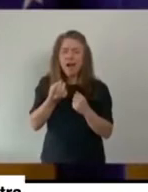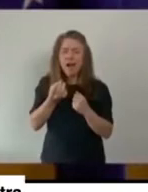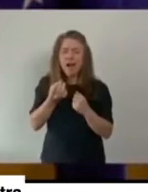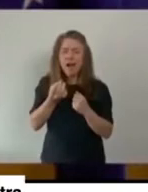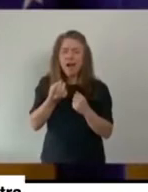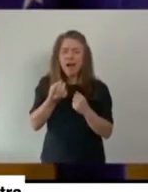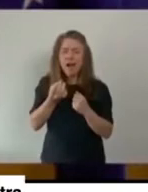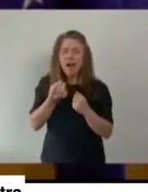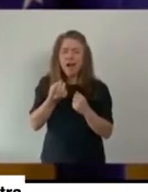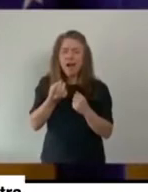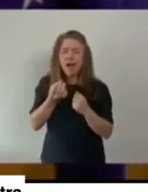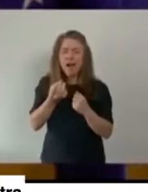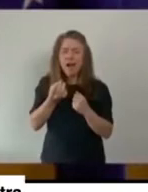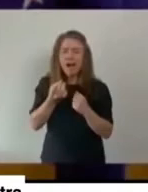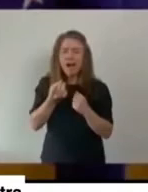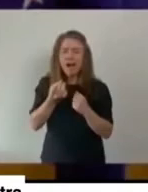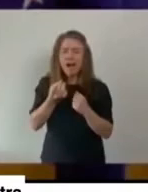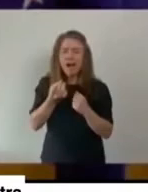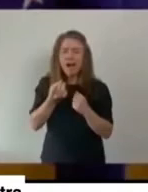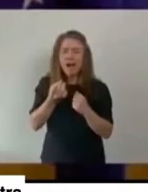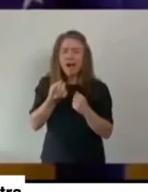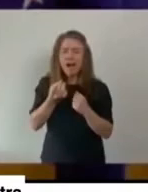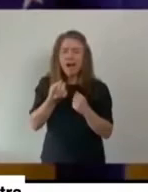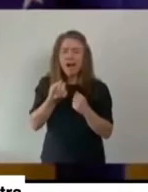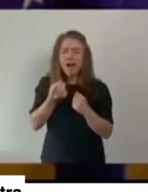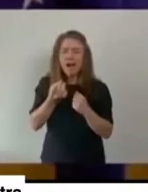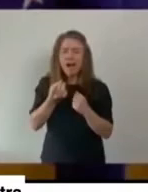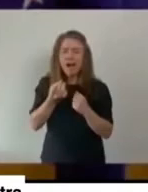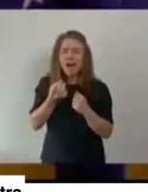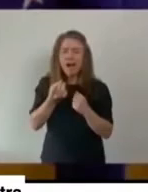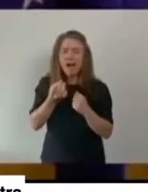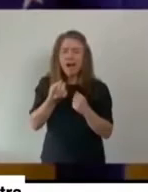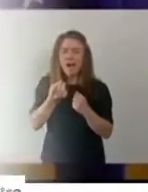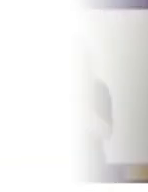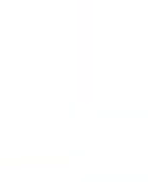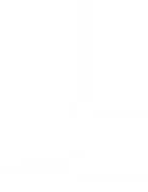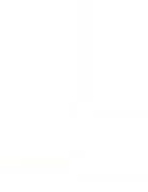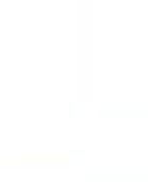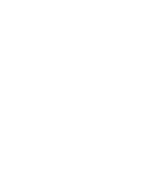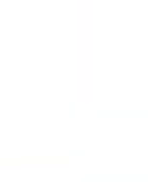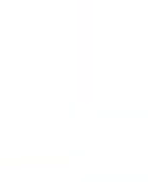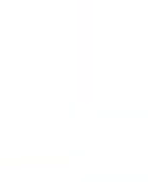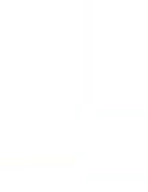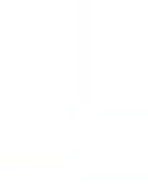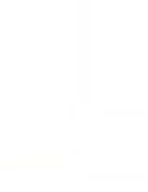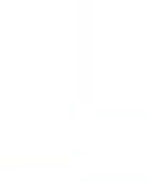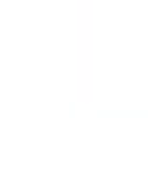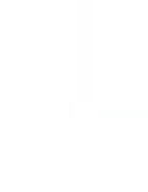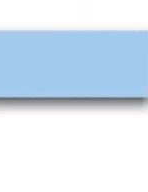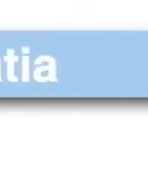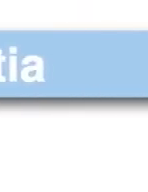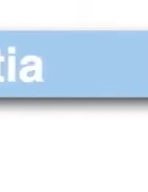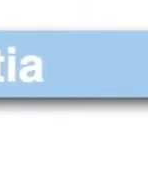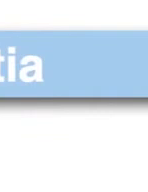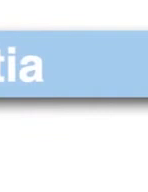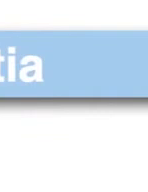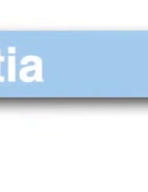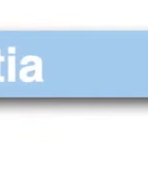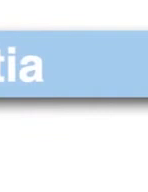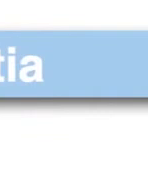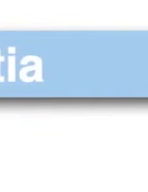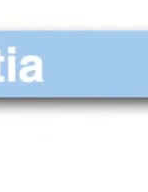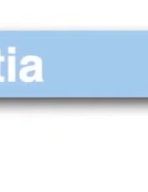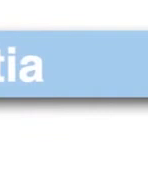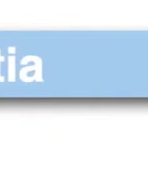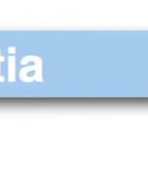que dessa maneira ela consegue resultados efetivos. Então, é essa combinação de assertividade